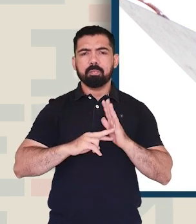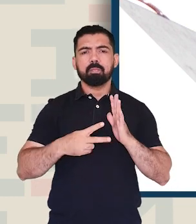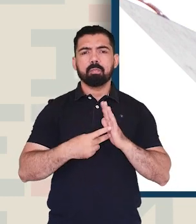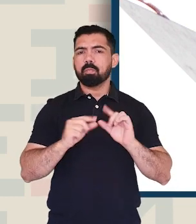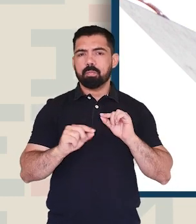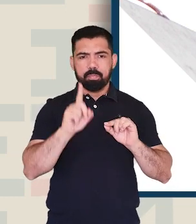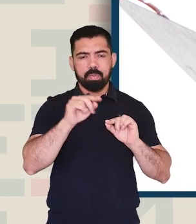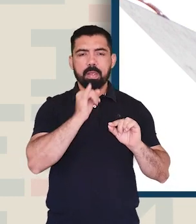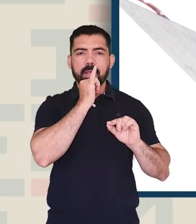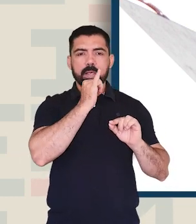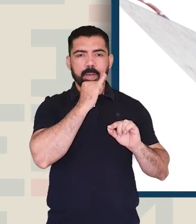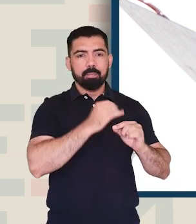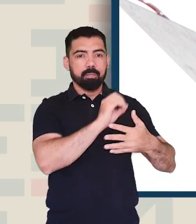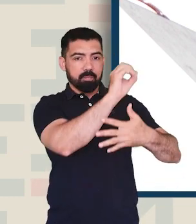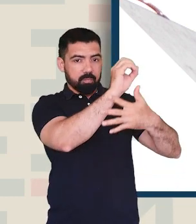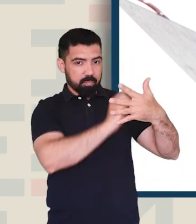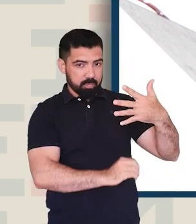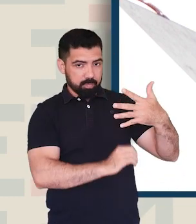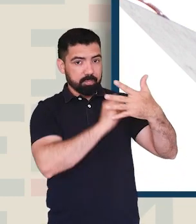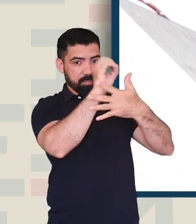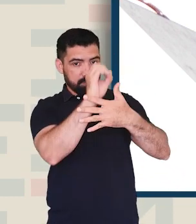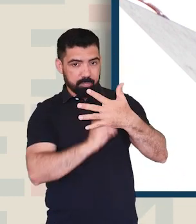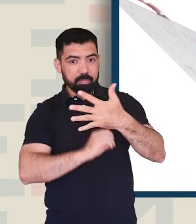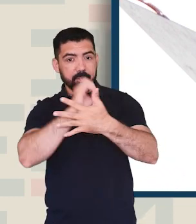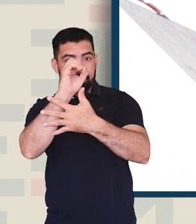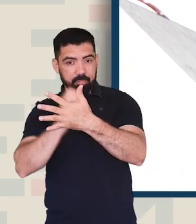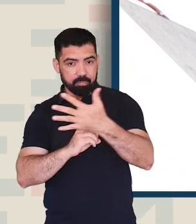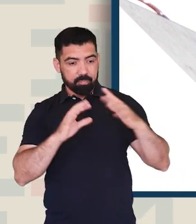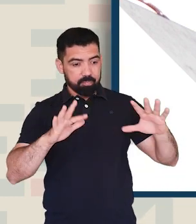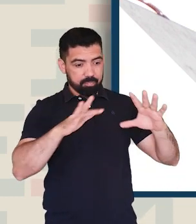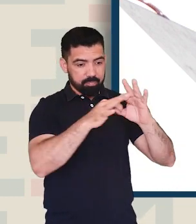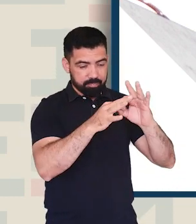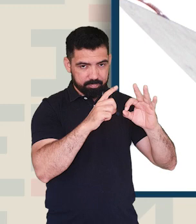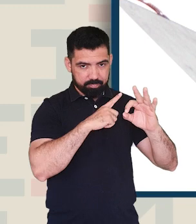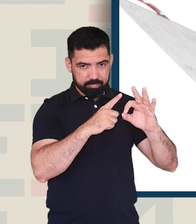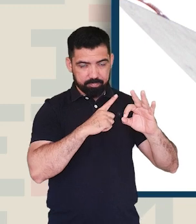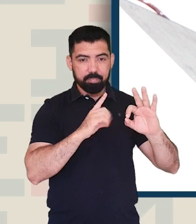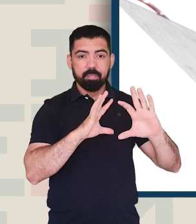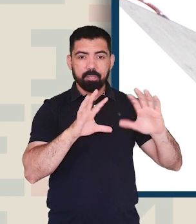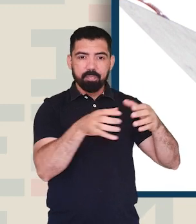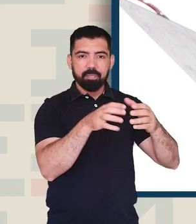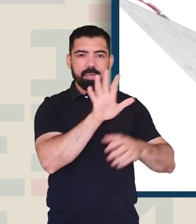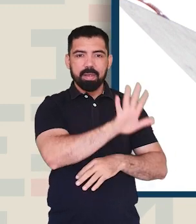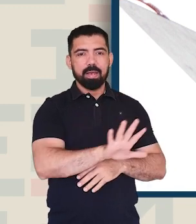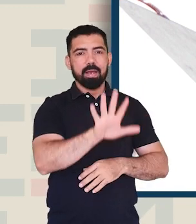entre si, né? Ou seja, você tem aquela escala que eu falei no começo, a escala maior,